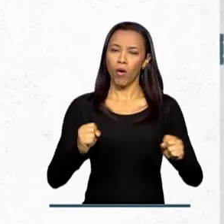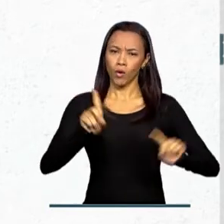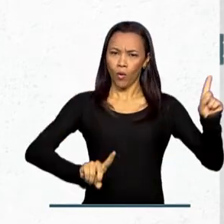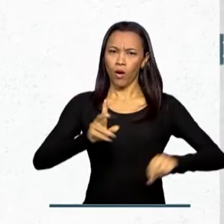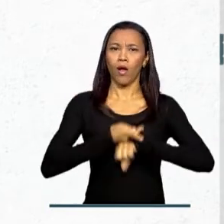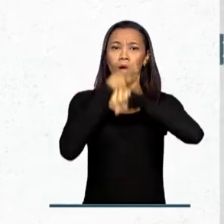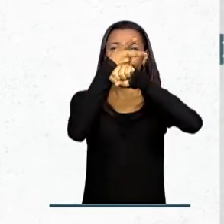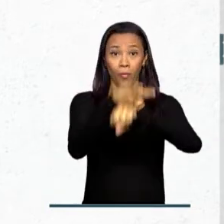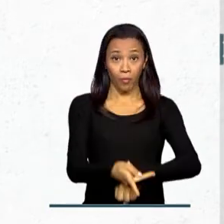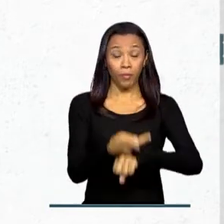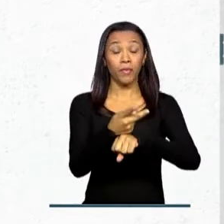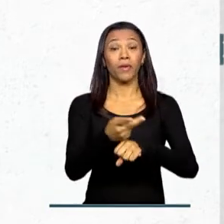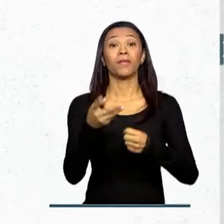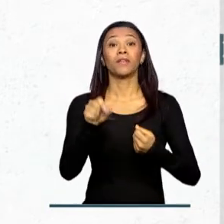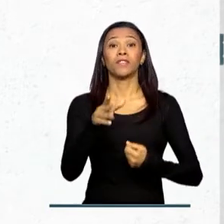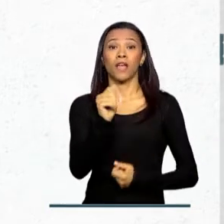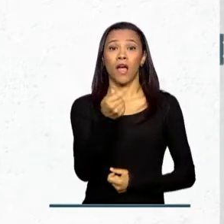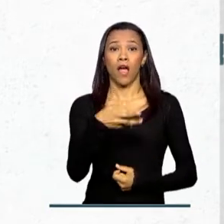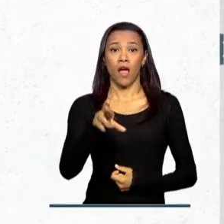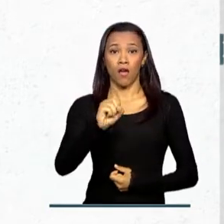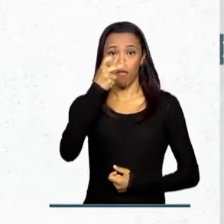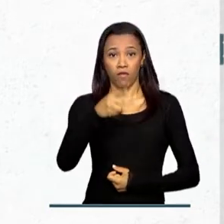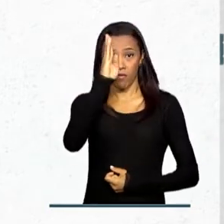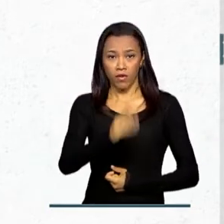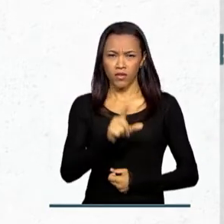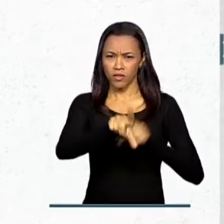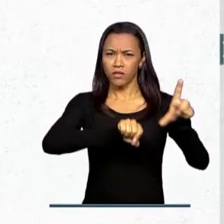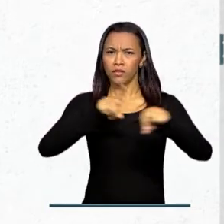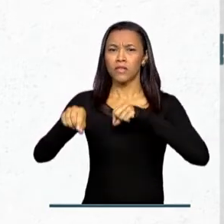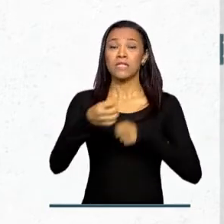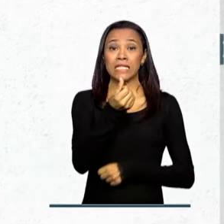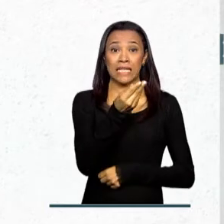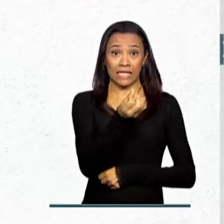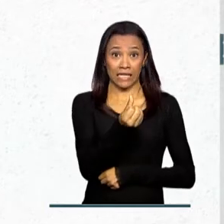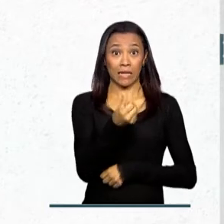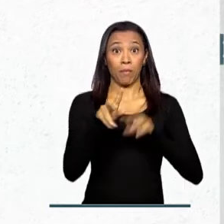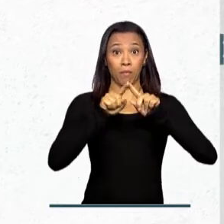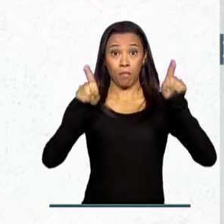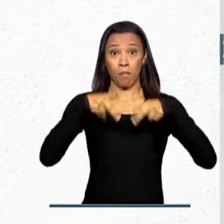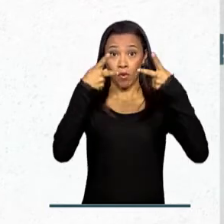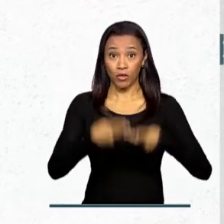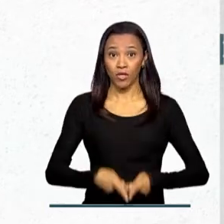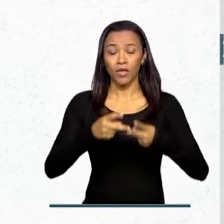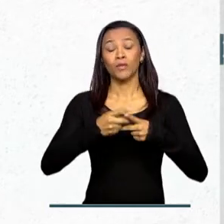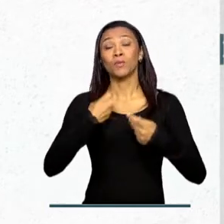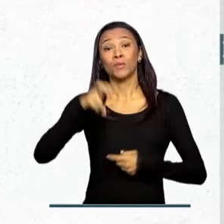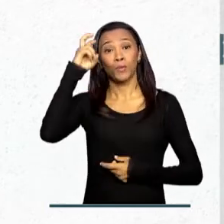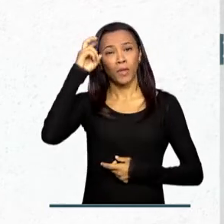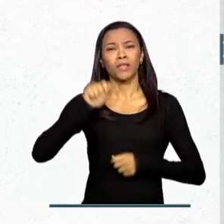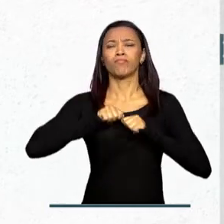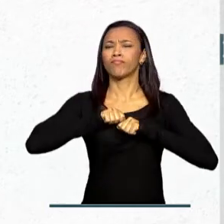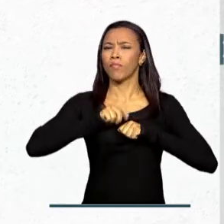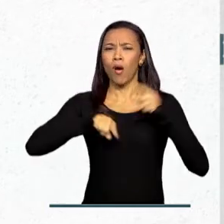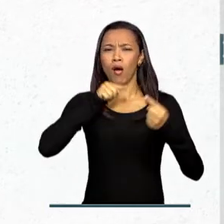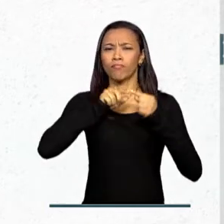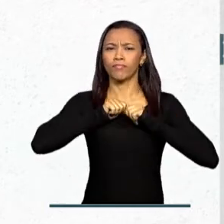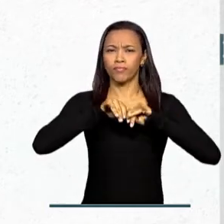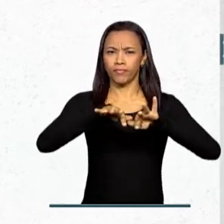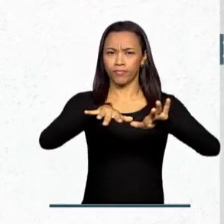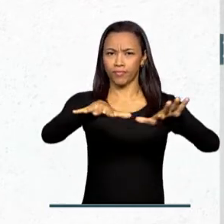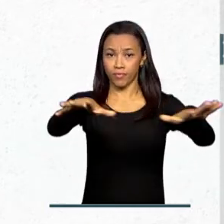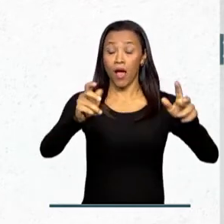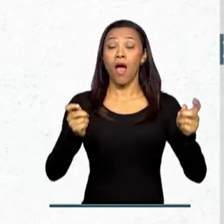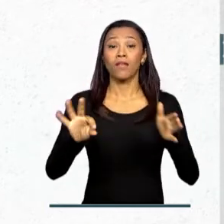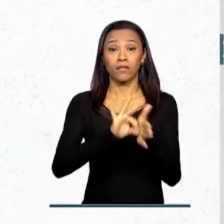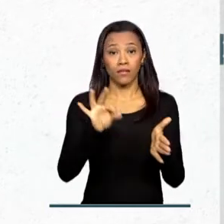Culturas Afro-Brasileiras. Serão selecionados 60 projetos culturais que disseminam a cultura negra. As inscrições podem